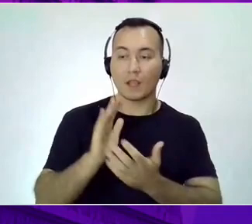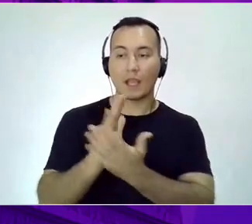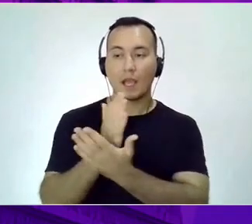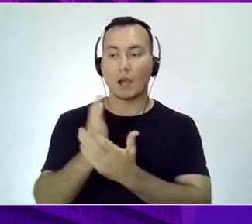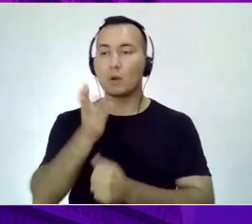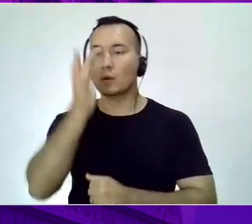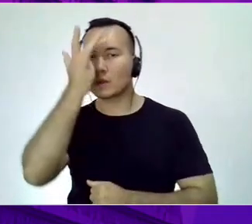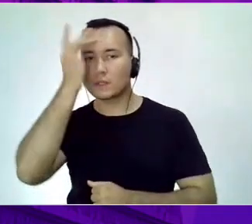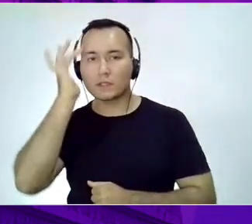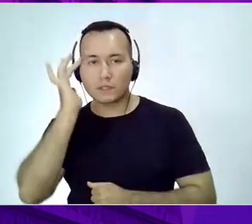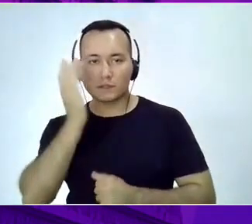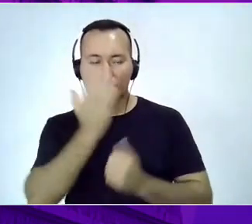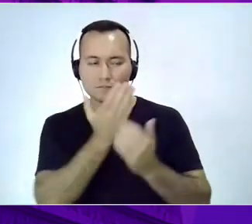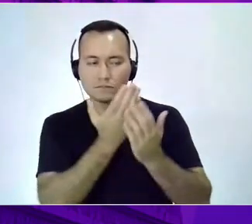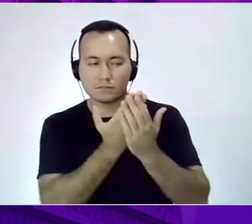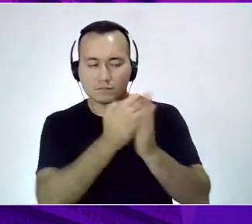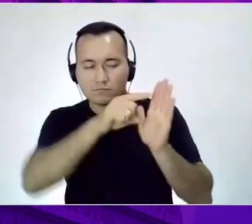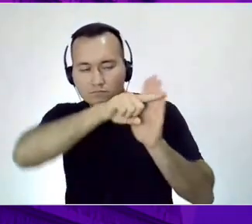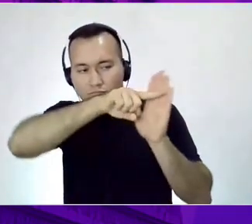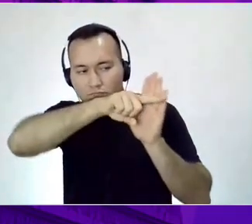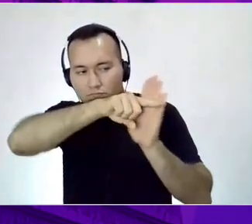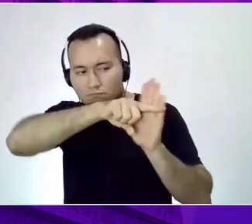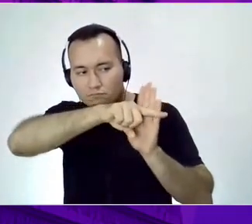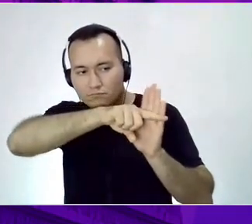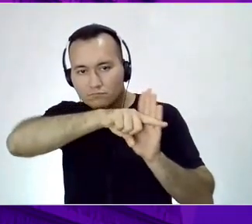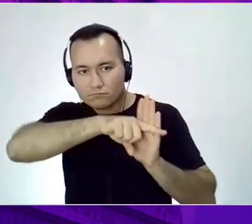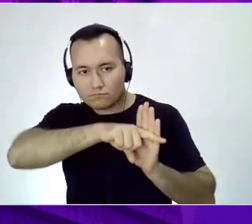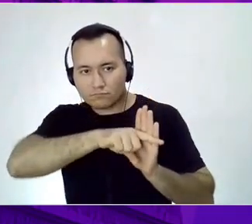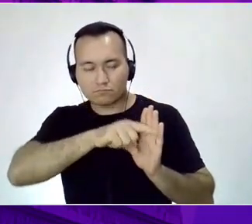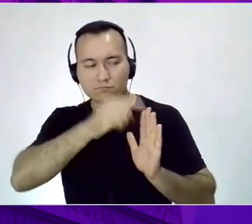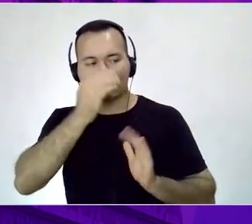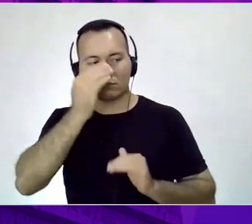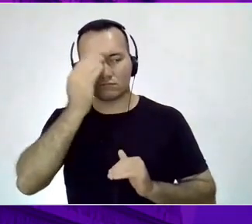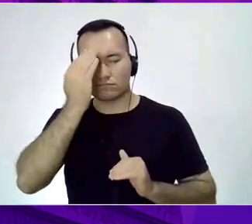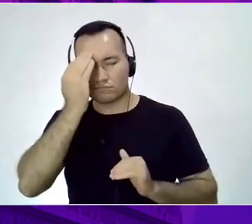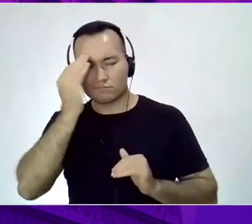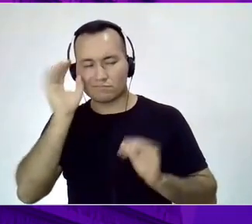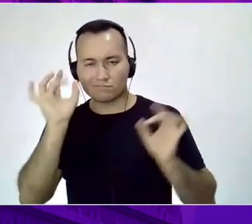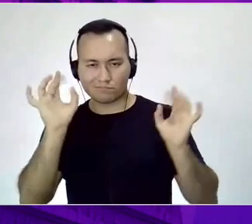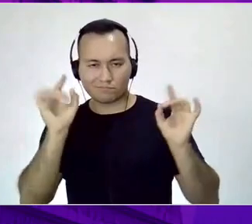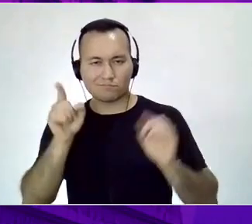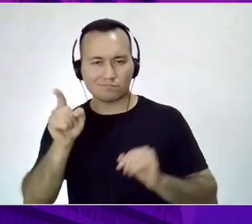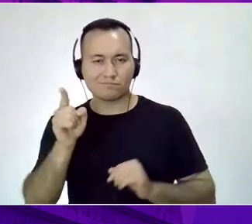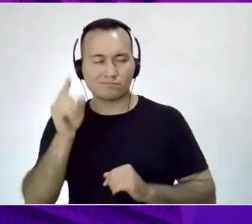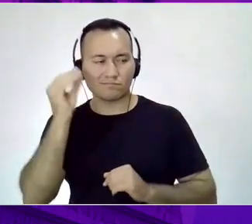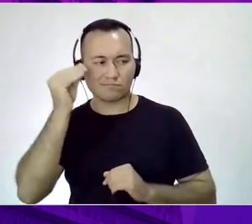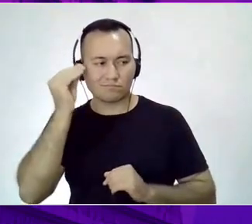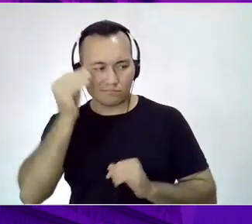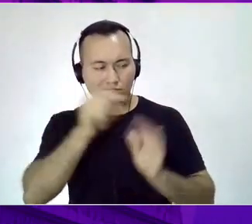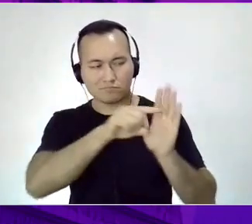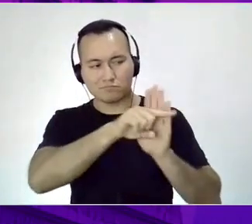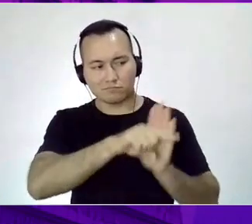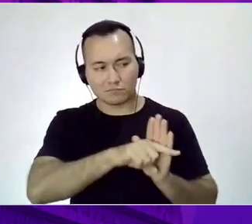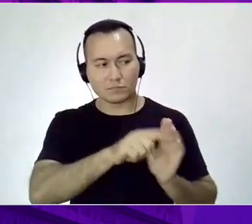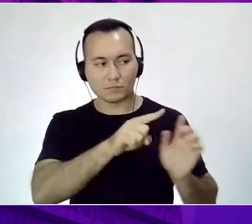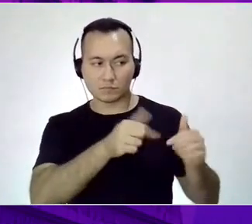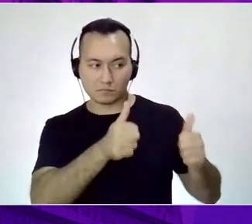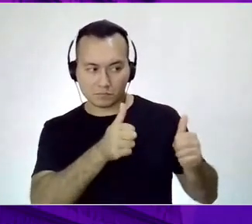sistema que já existia anteriormente que fazia a mesma coisa, pode ser construída baseado